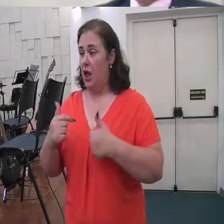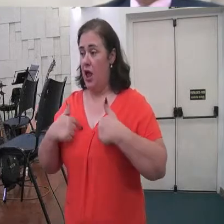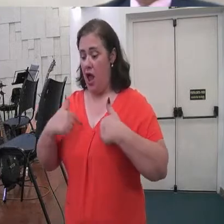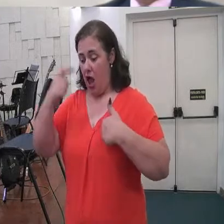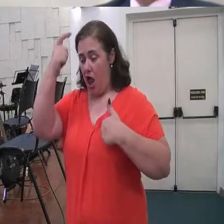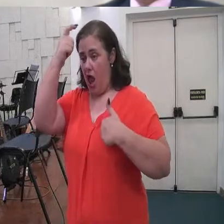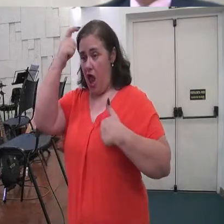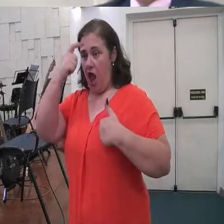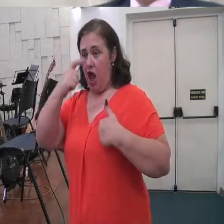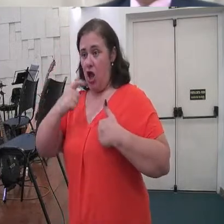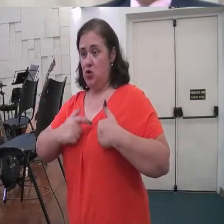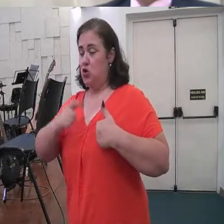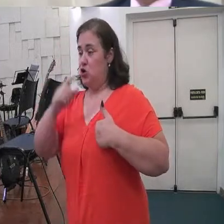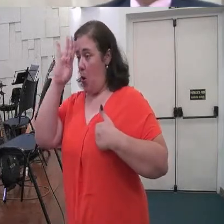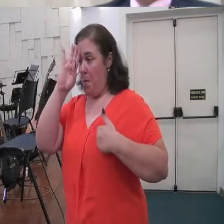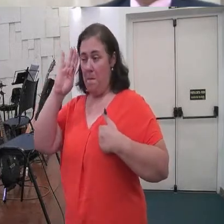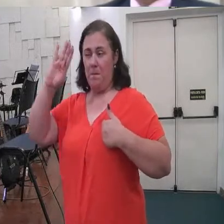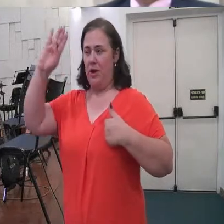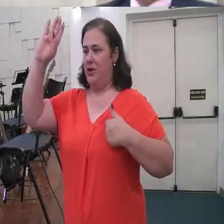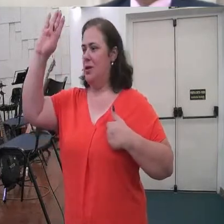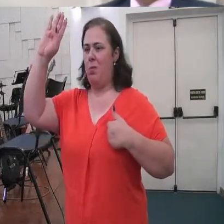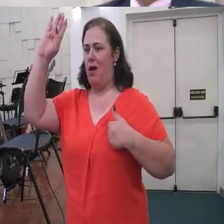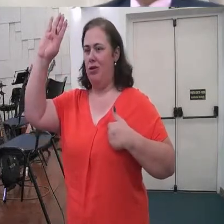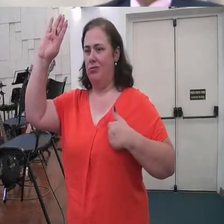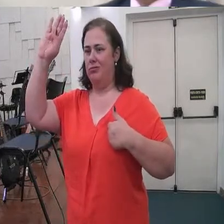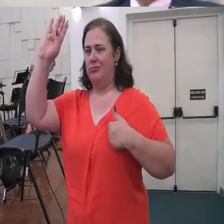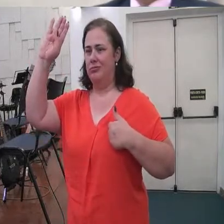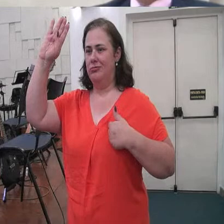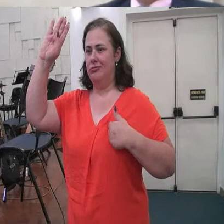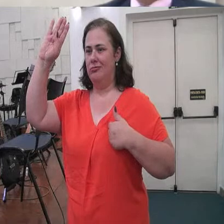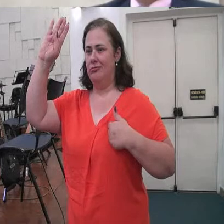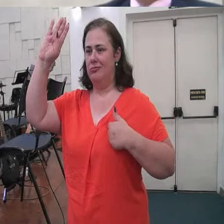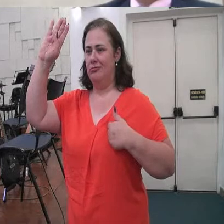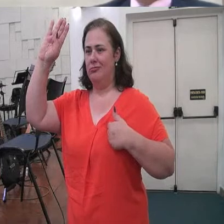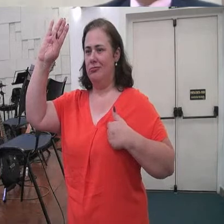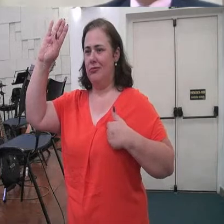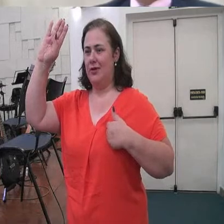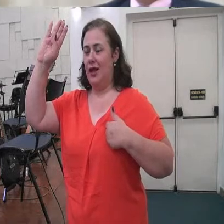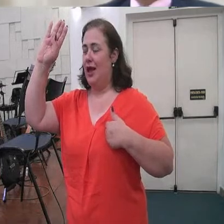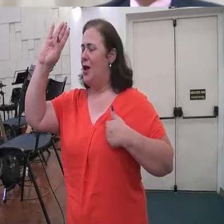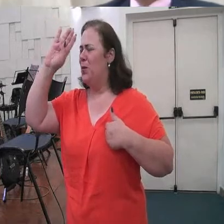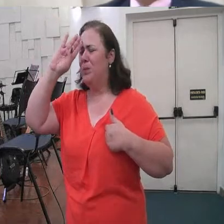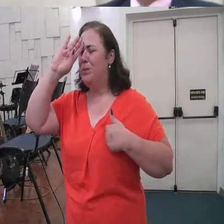de Jesus. O centro do coração de Jesus é você.